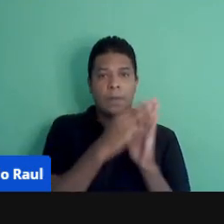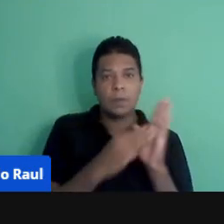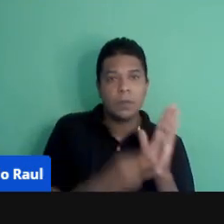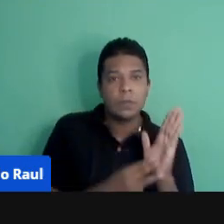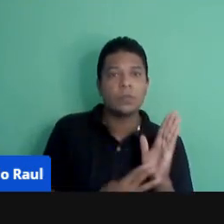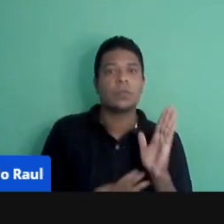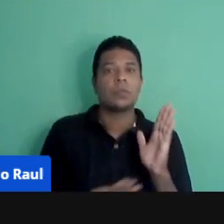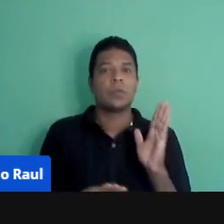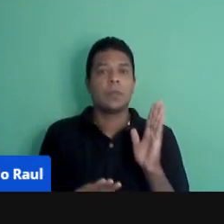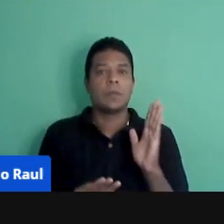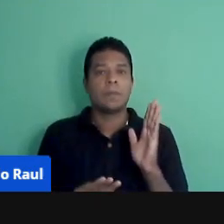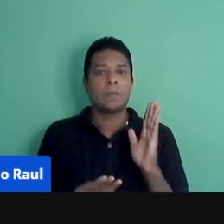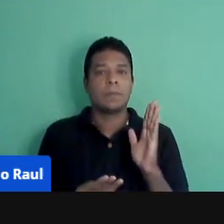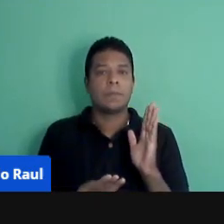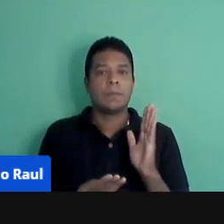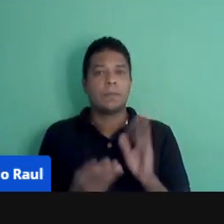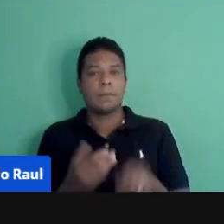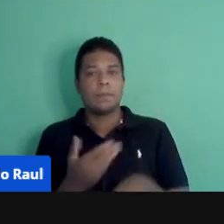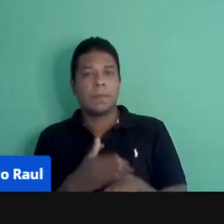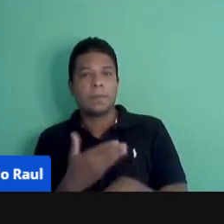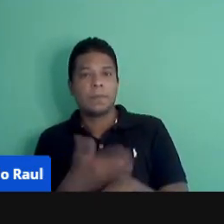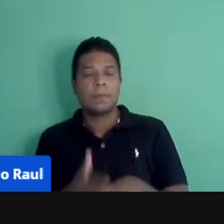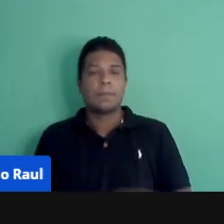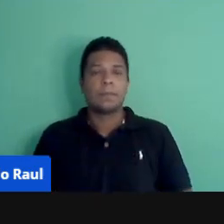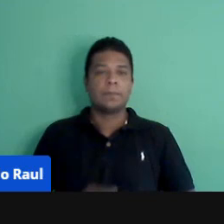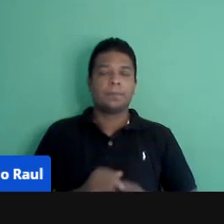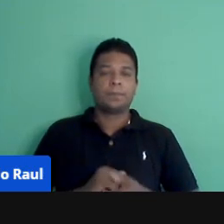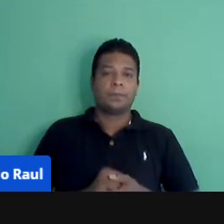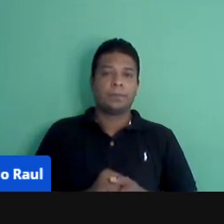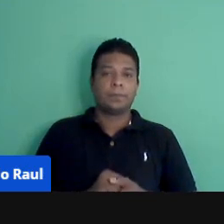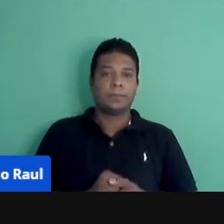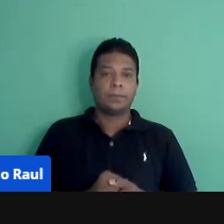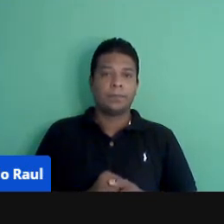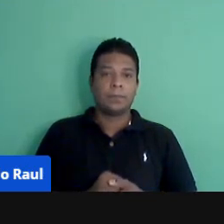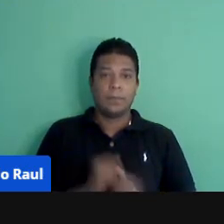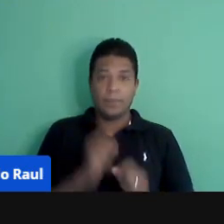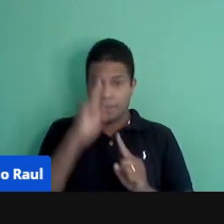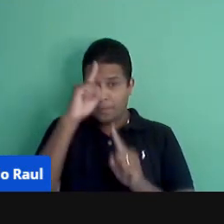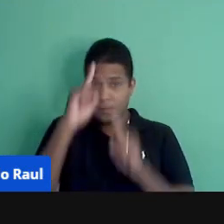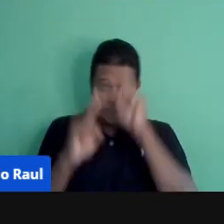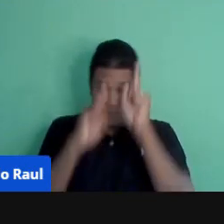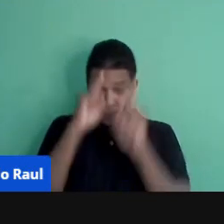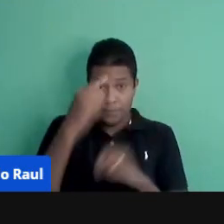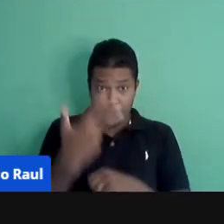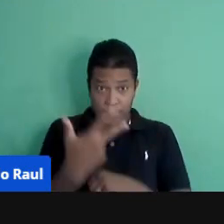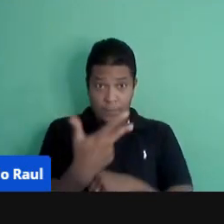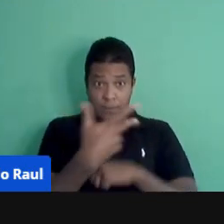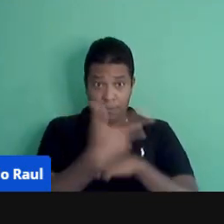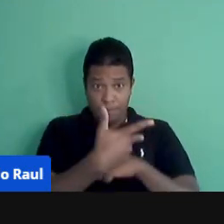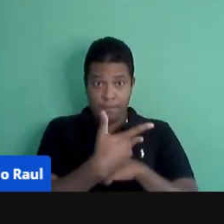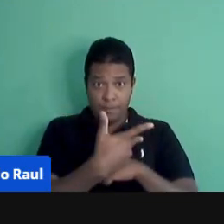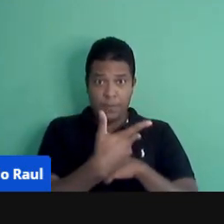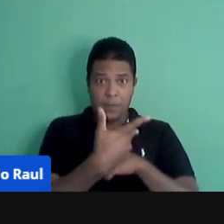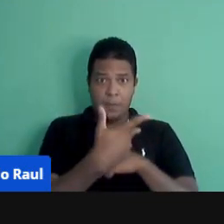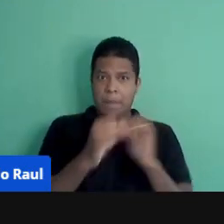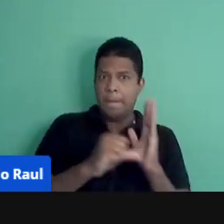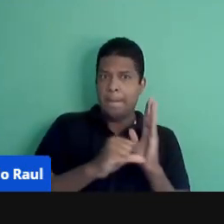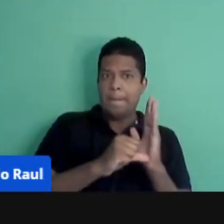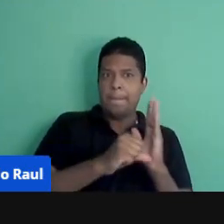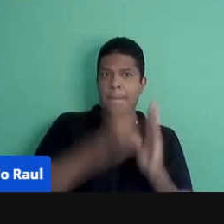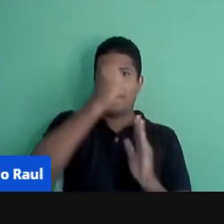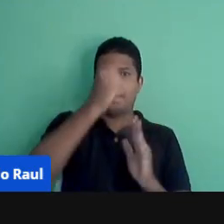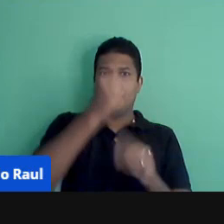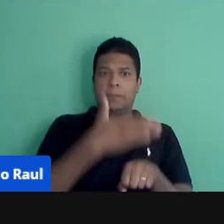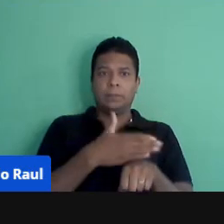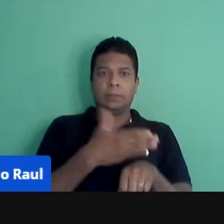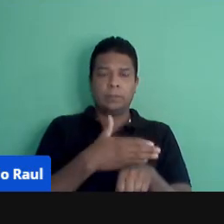novas práticas? Bom, na produção dos vídeos, que foi uma das primeiras práticas que eu